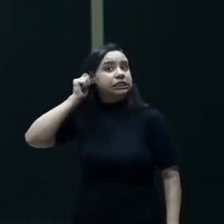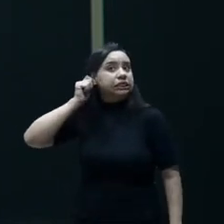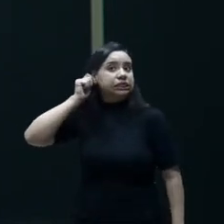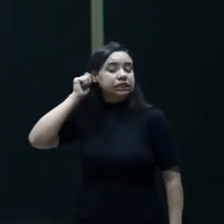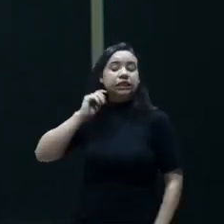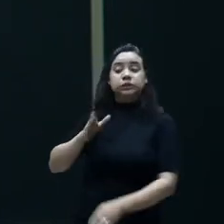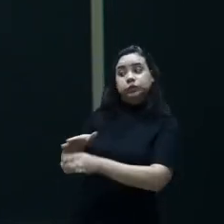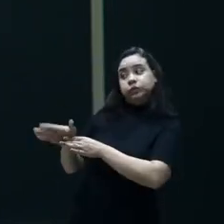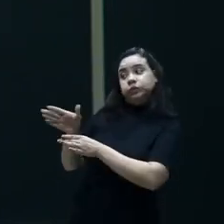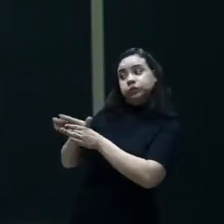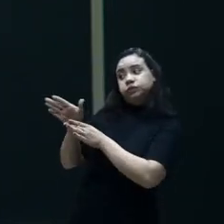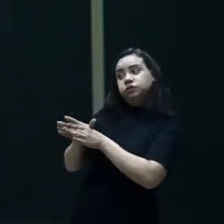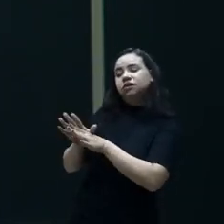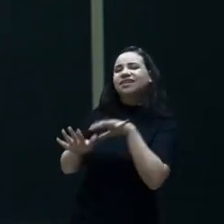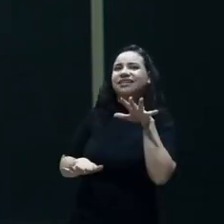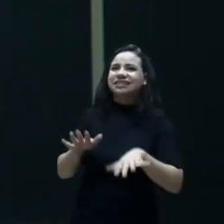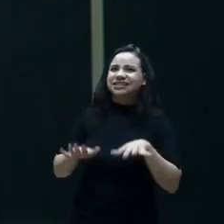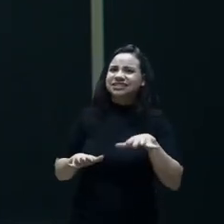E foi caminhando com dificuldade.